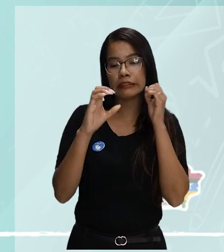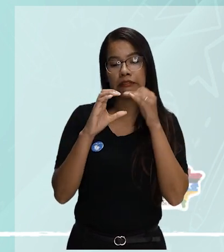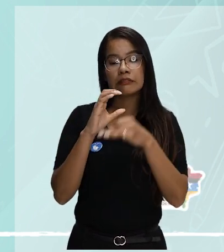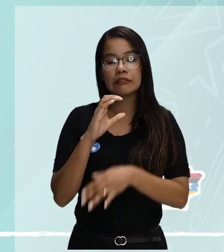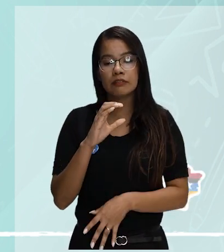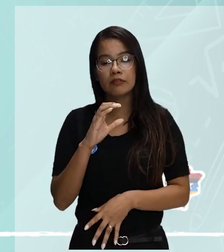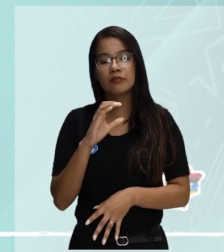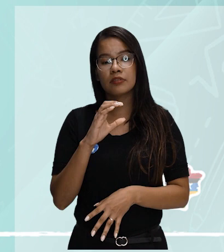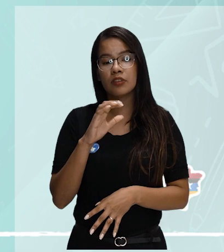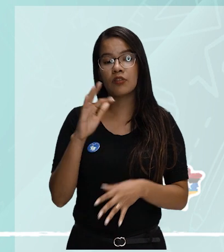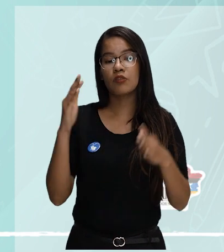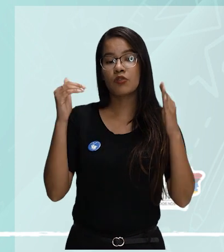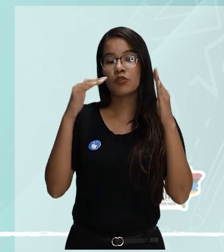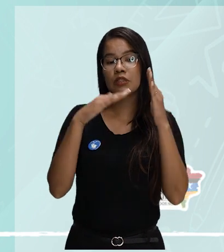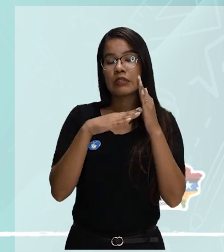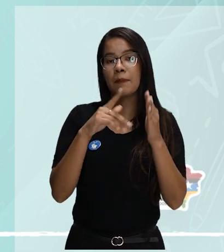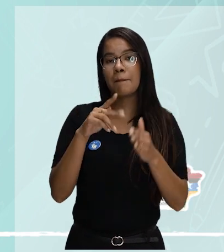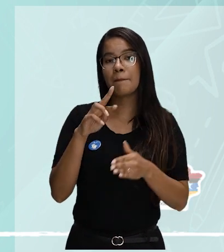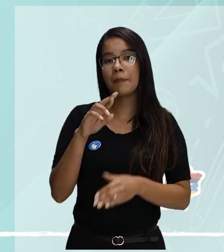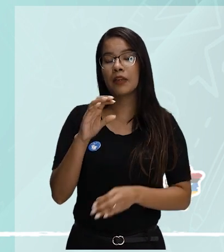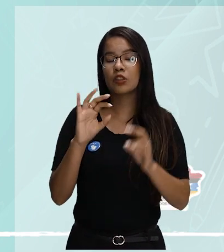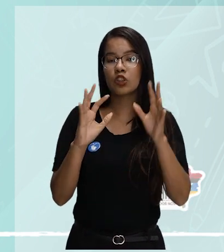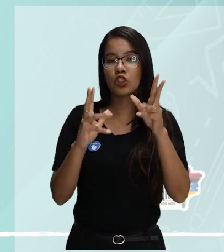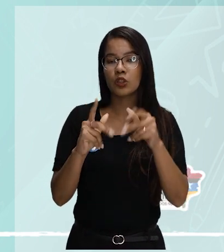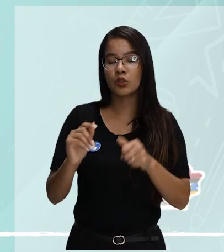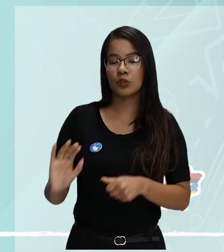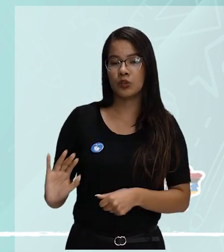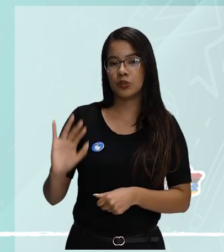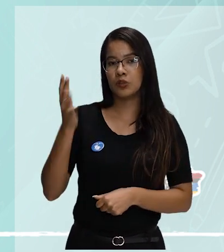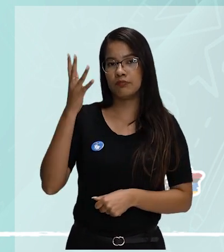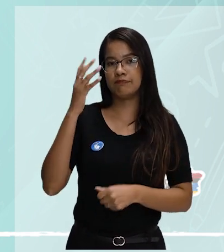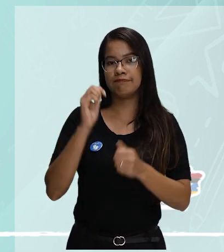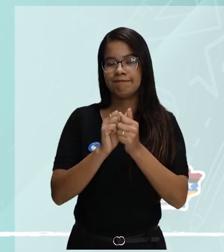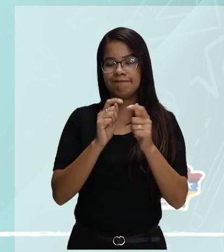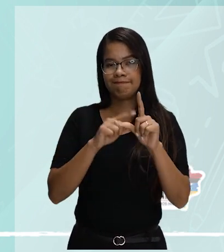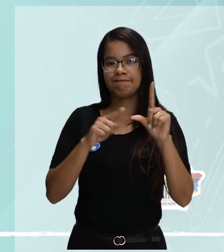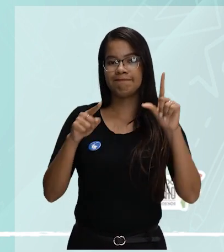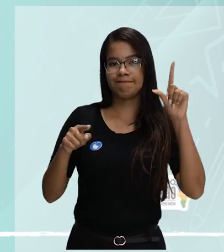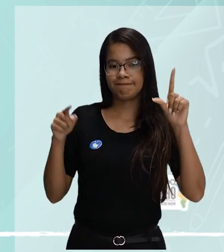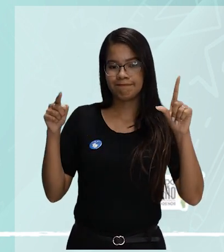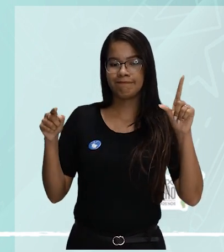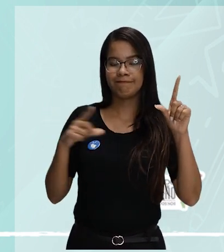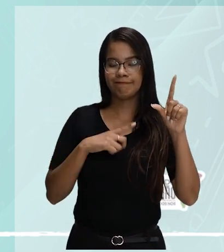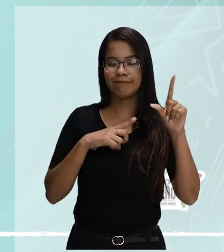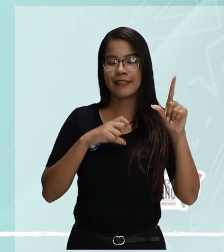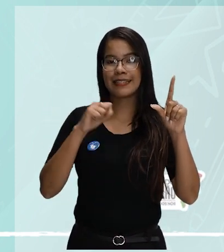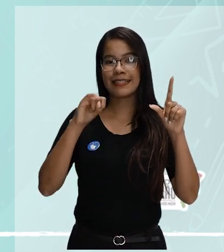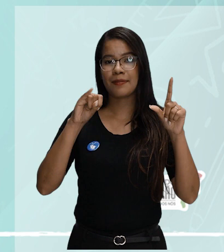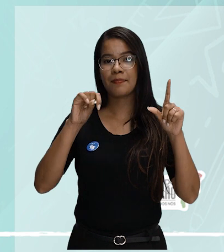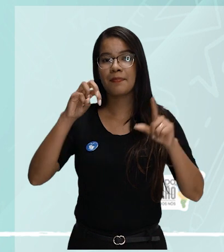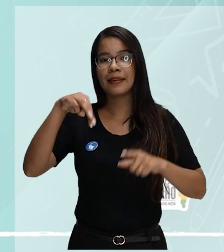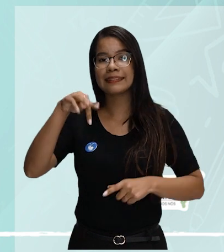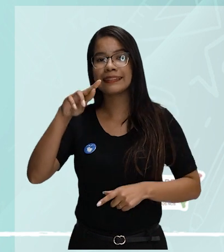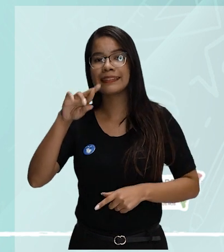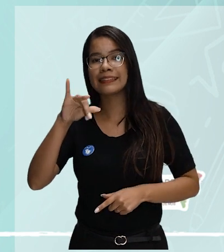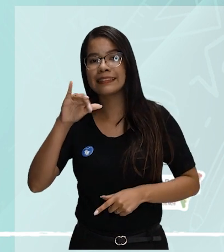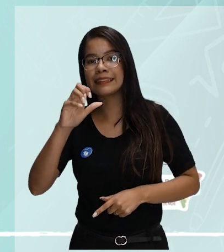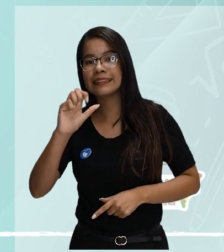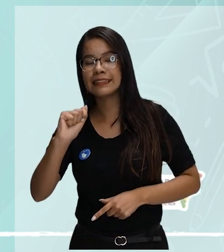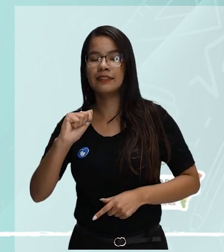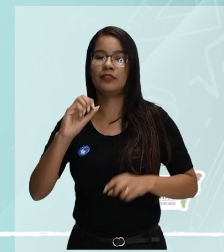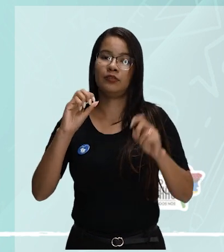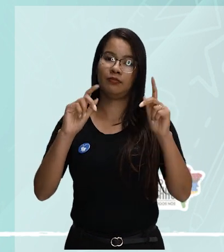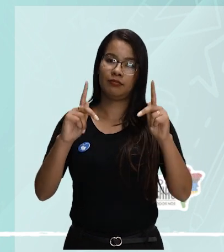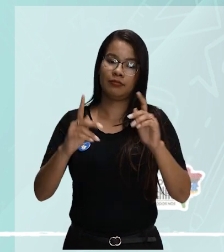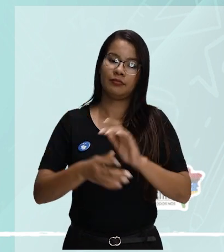da função par. Toda função par acontece isso com seus gráficos. Existe uma simetria em relação a esse eixo y